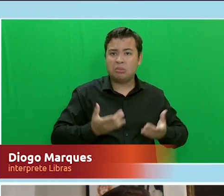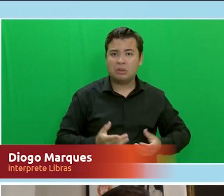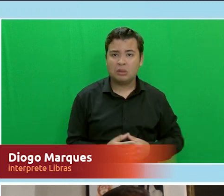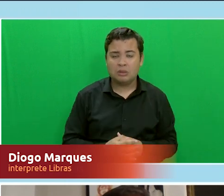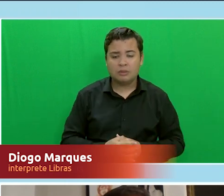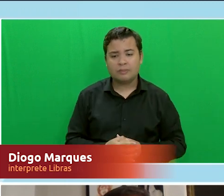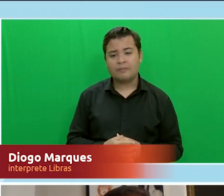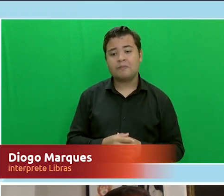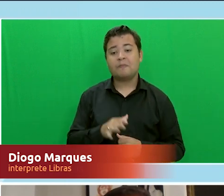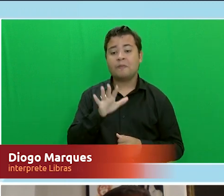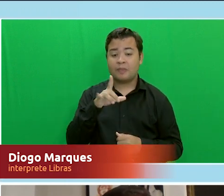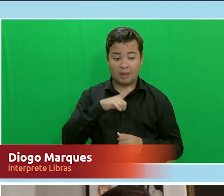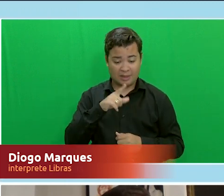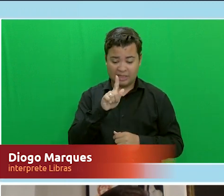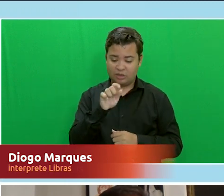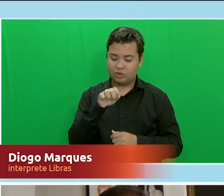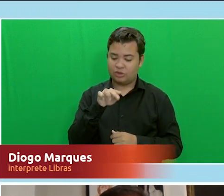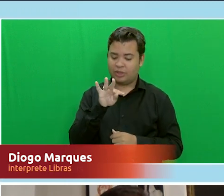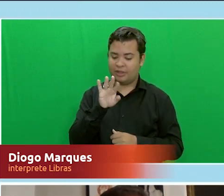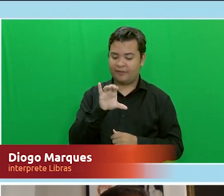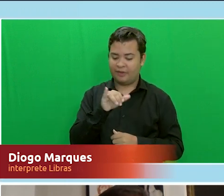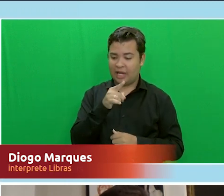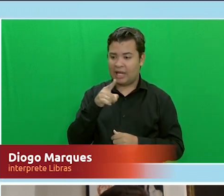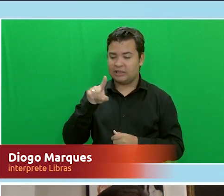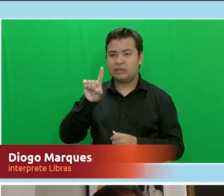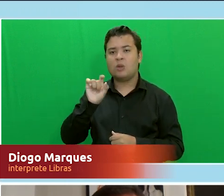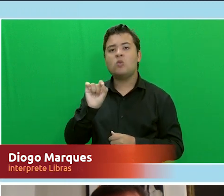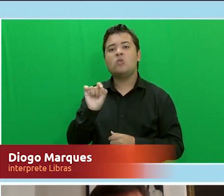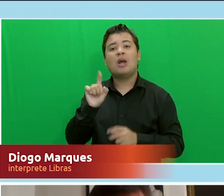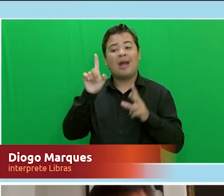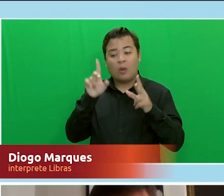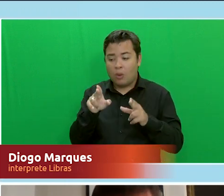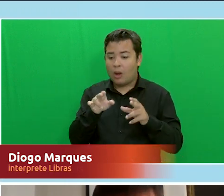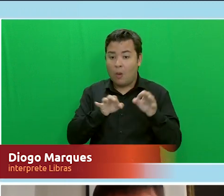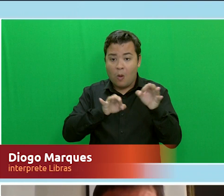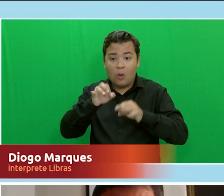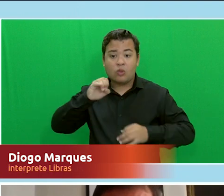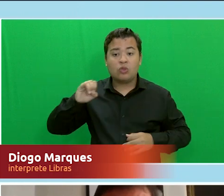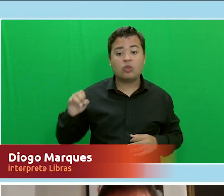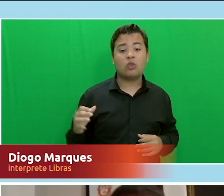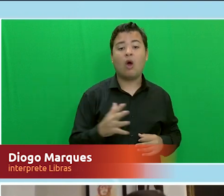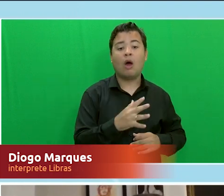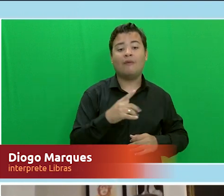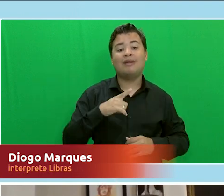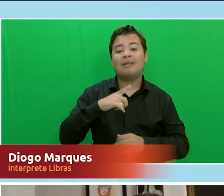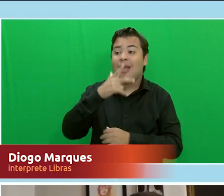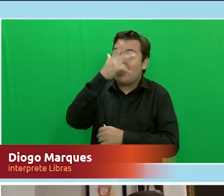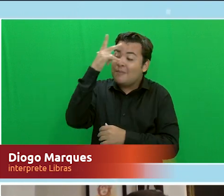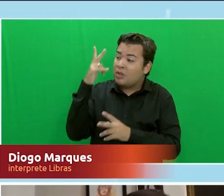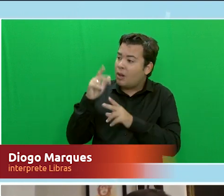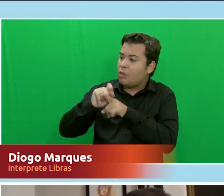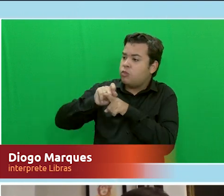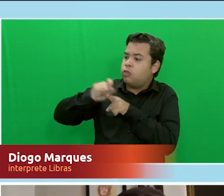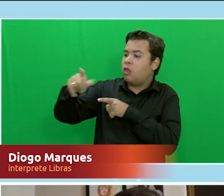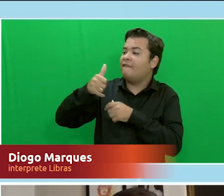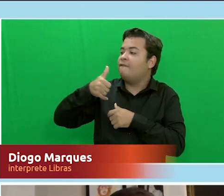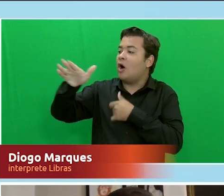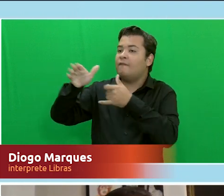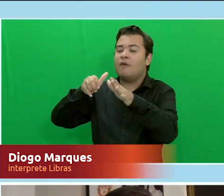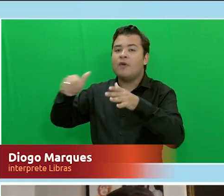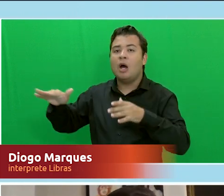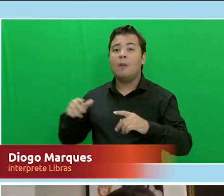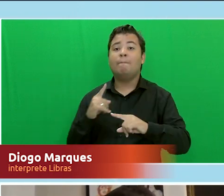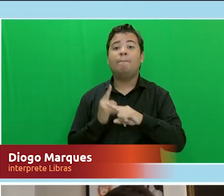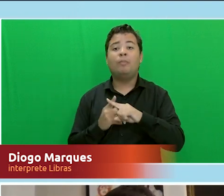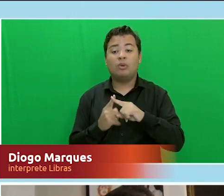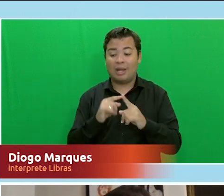sei se não é uma maquiagem, é uma reordenação e que também vai causando uma expulsão, porque o IPTU